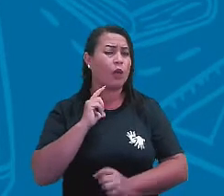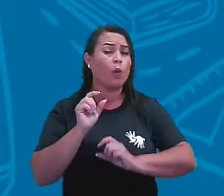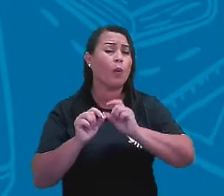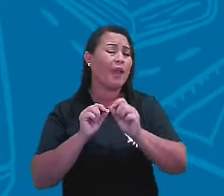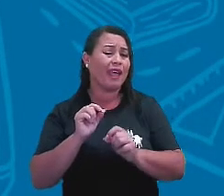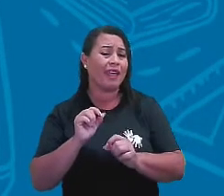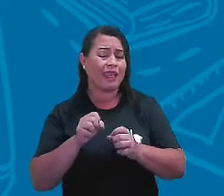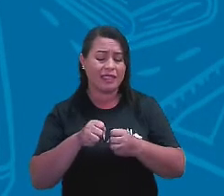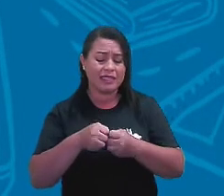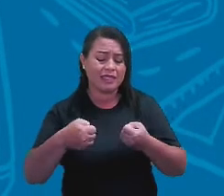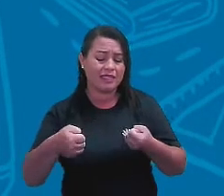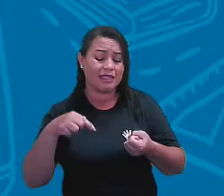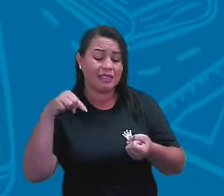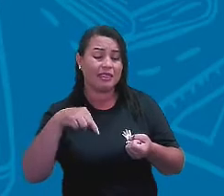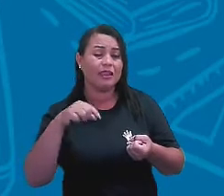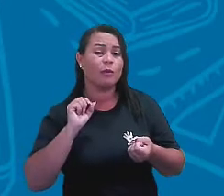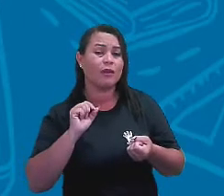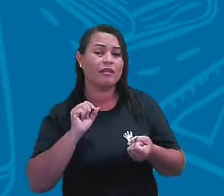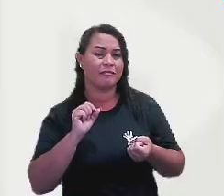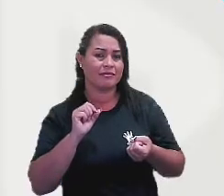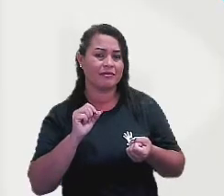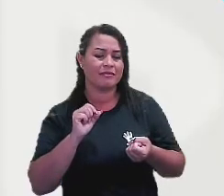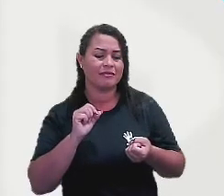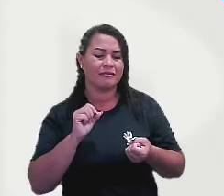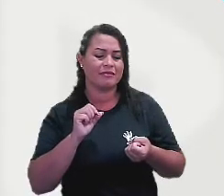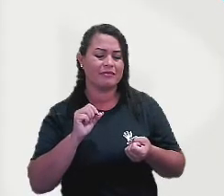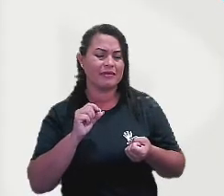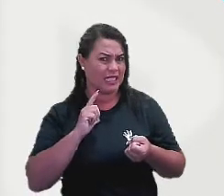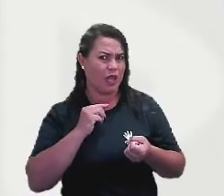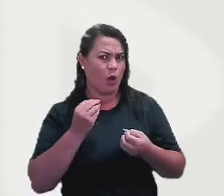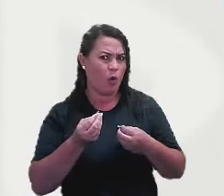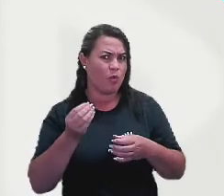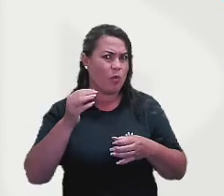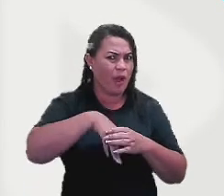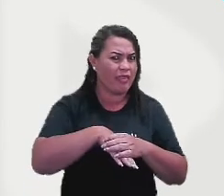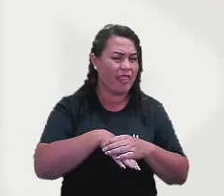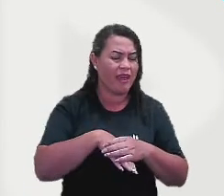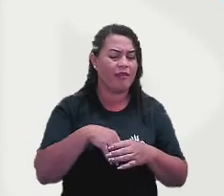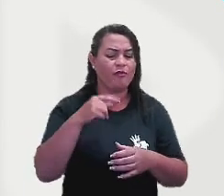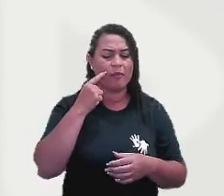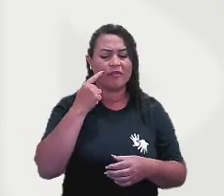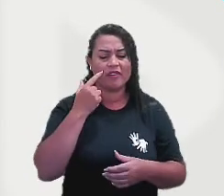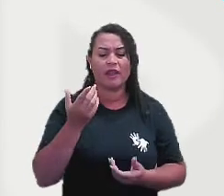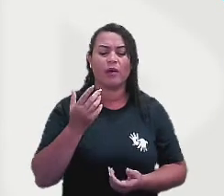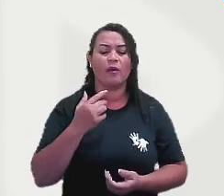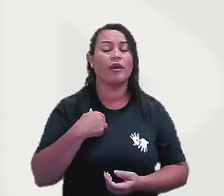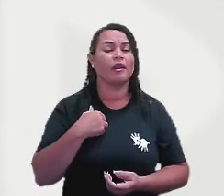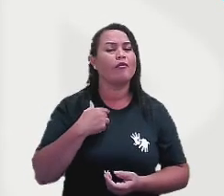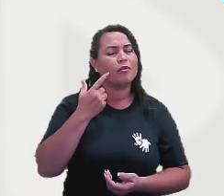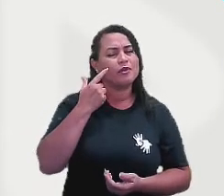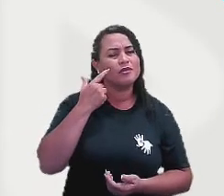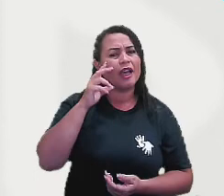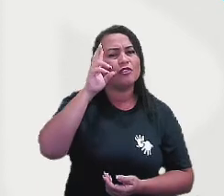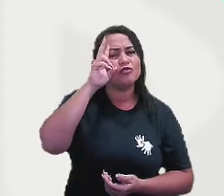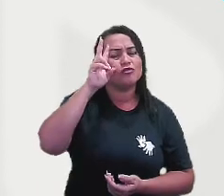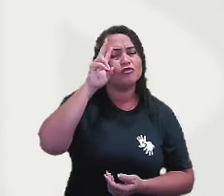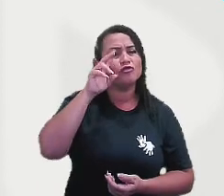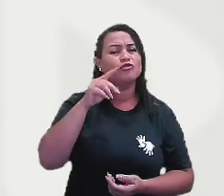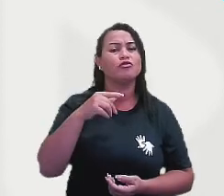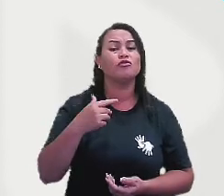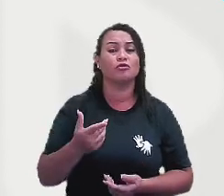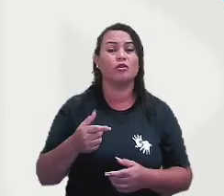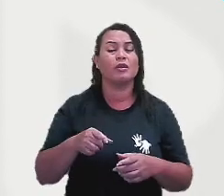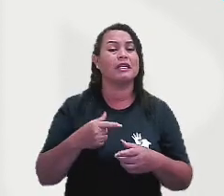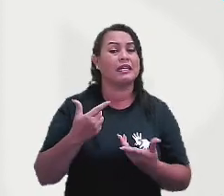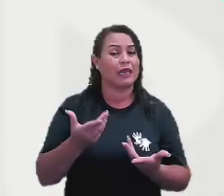dentro, né? Dentro dessa mala tem um bichinho. Será que cabe? Então vamos ouvir a história para ver o que é que cabe nessa mala